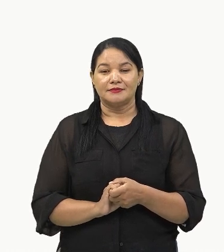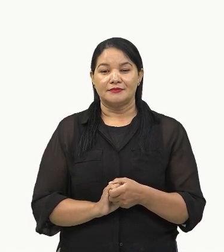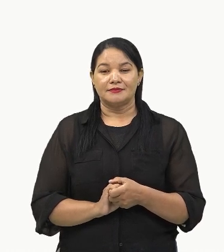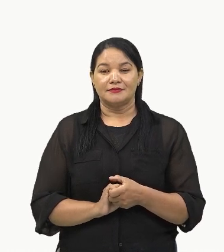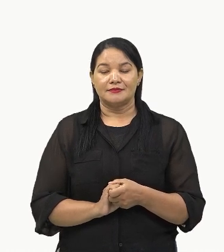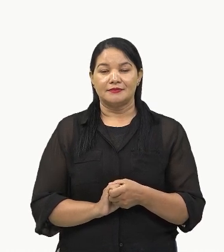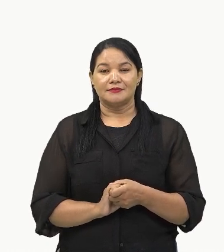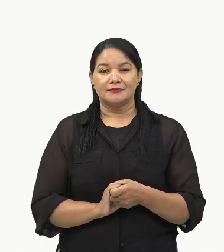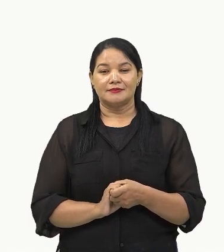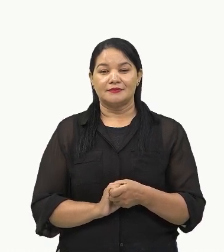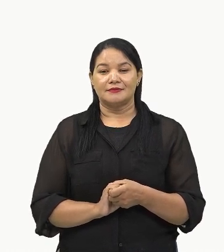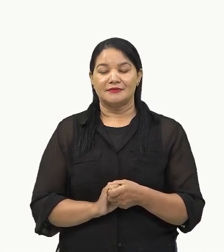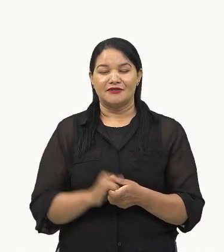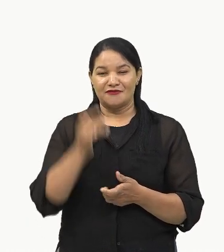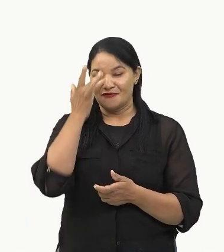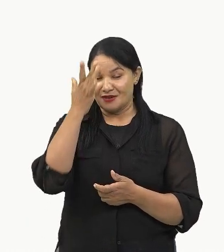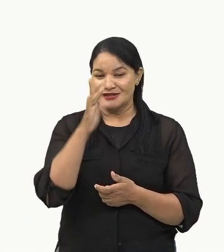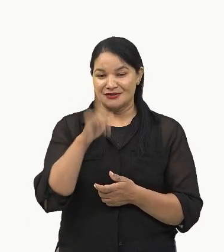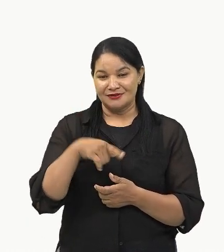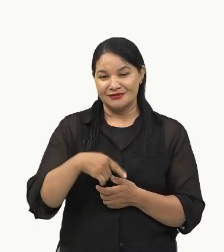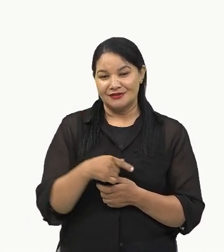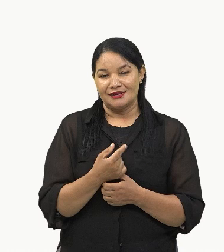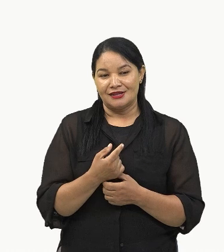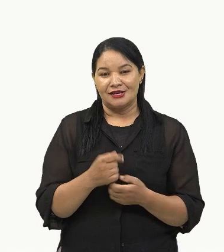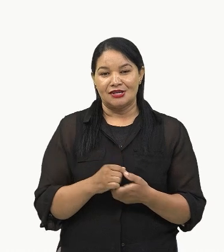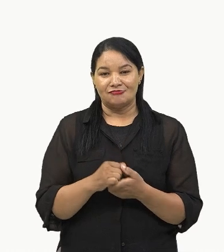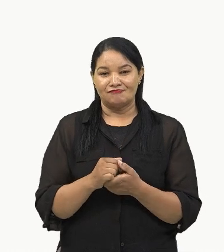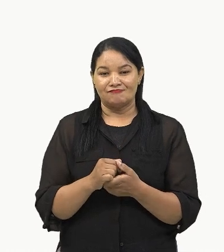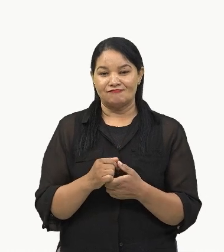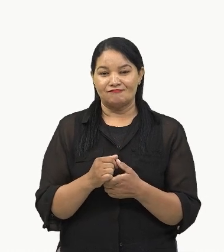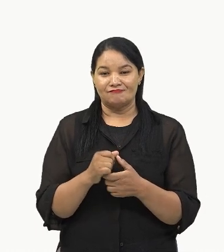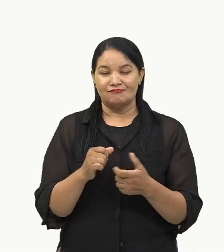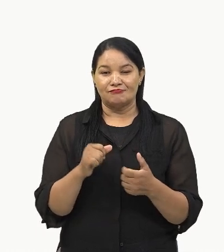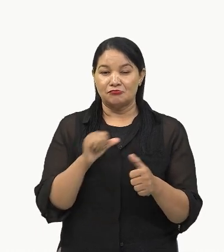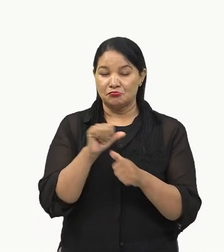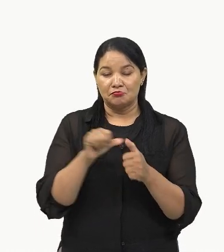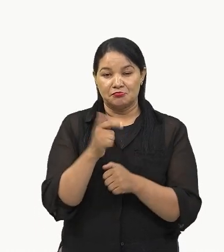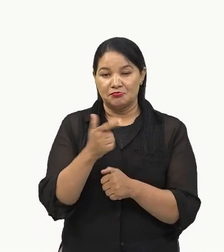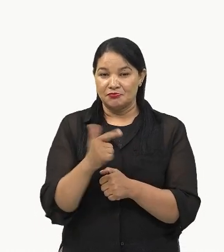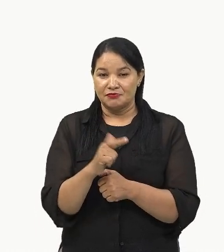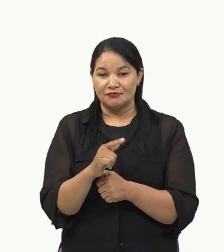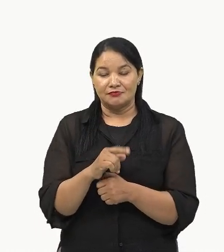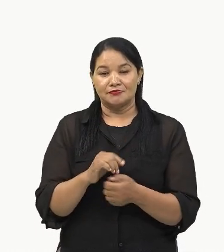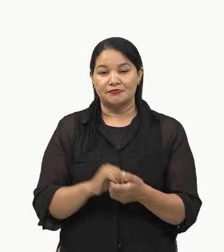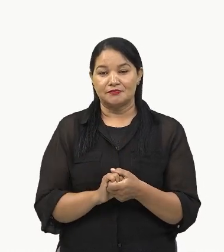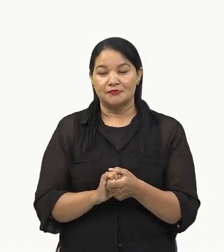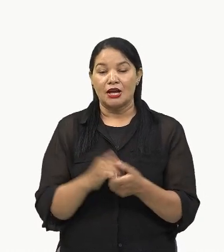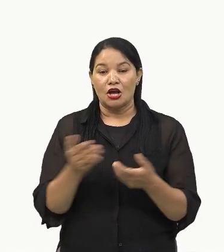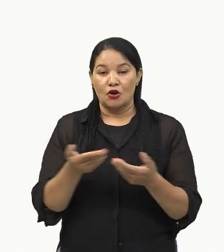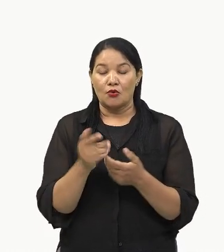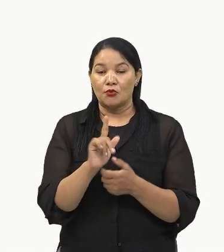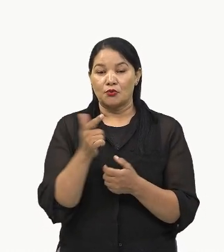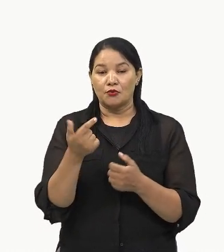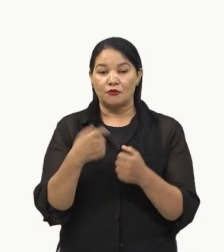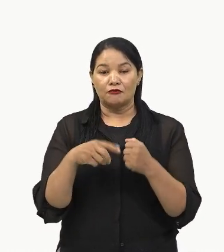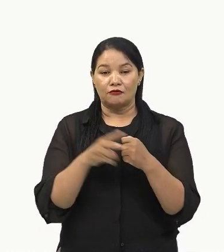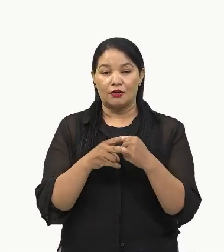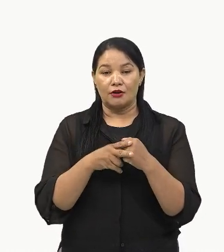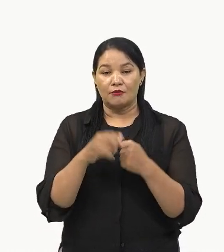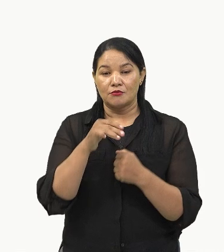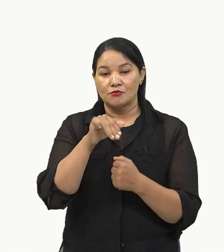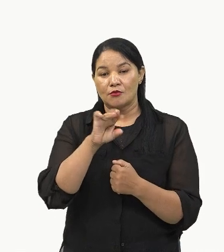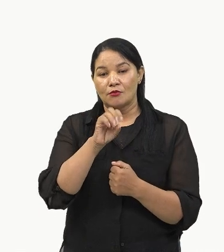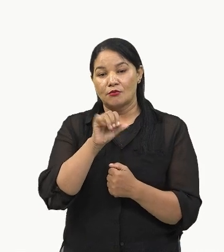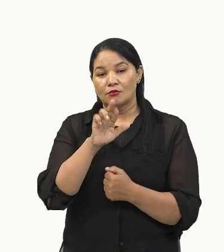impresso. Fácil, né, pessoal? Sem burocracia. Vamos para mais um verbo. O verbo morir, que é um verbo